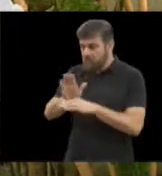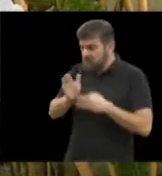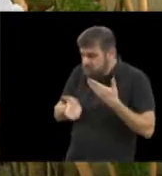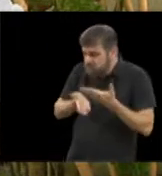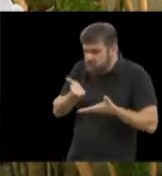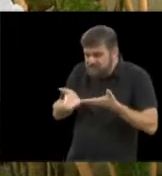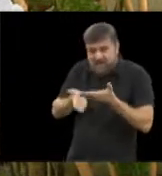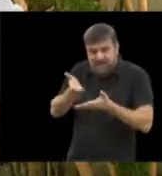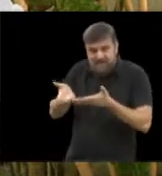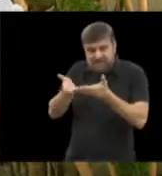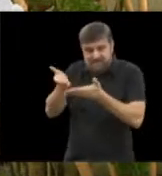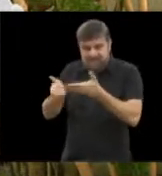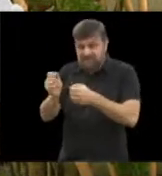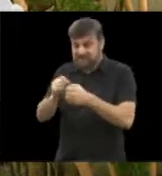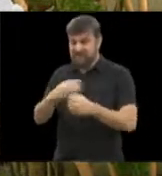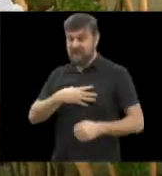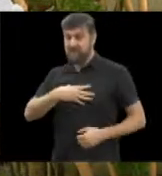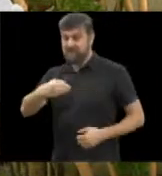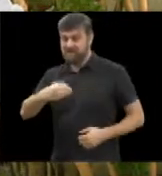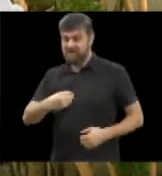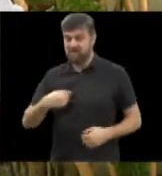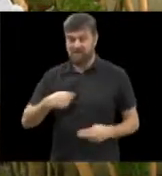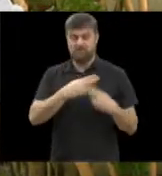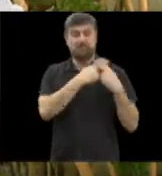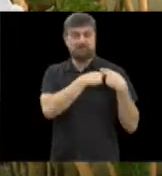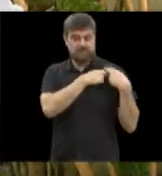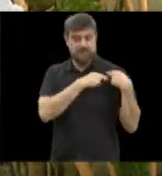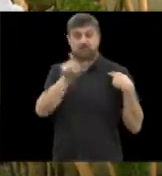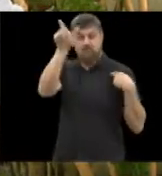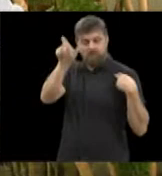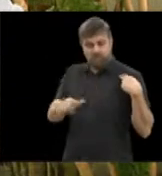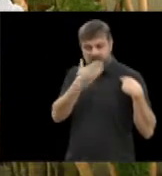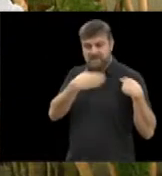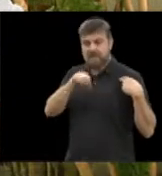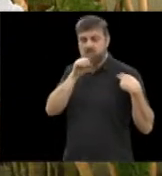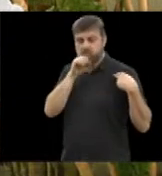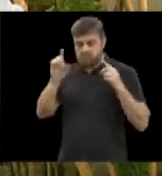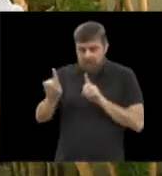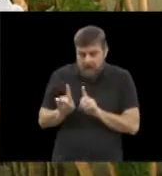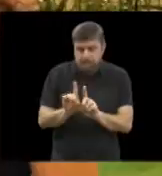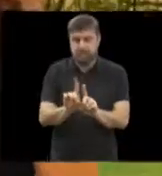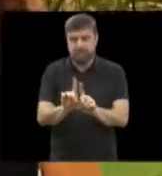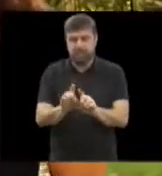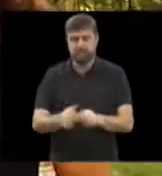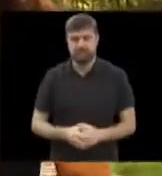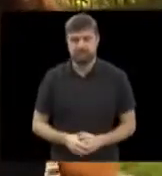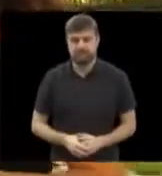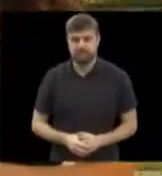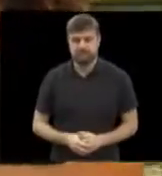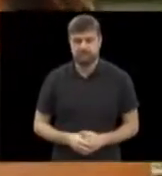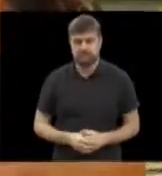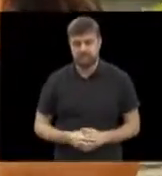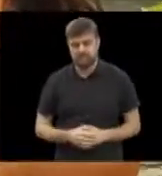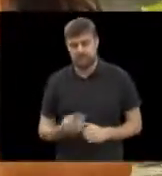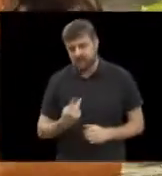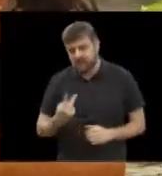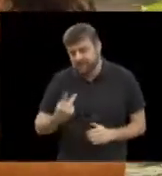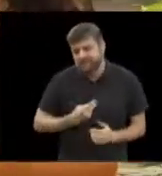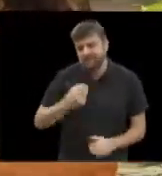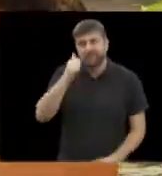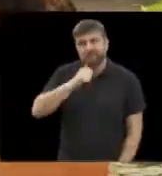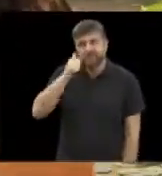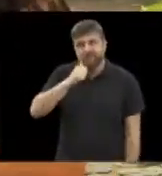tratamento e te forçar um filho, eu tenho que me comprometer com esse histórico desse casal. A mulher sempre